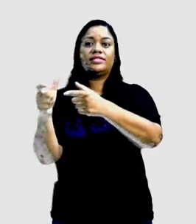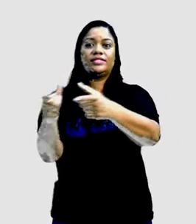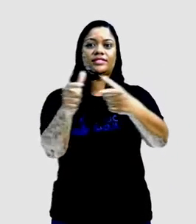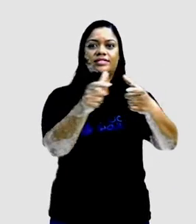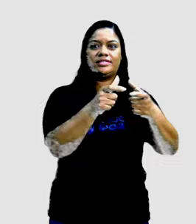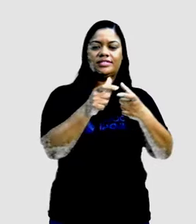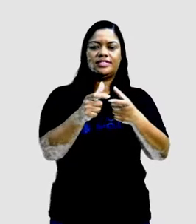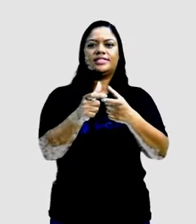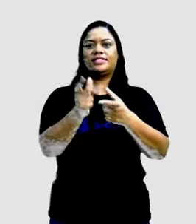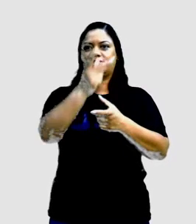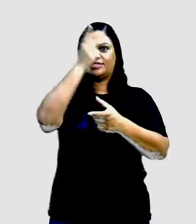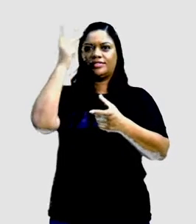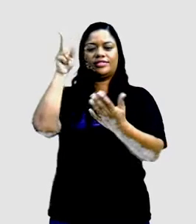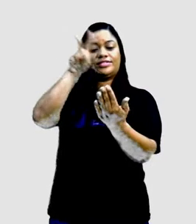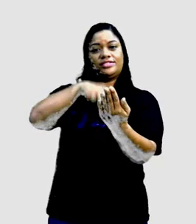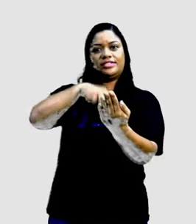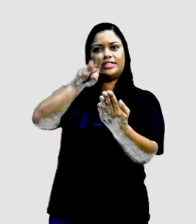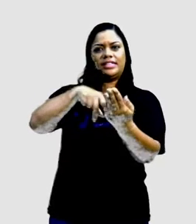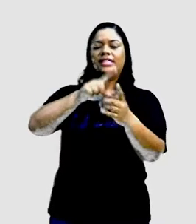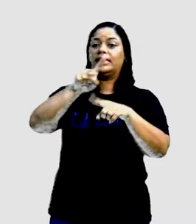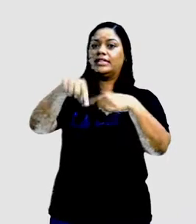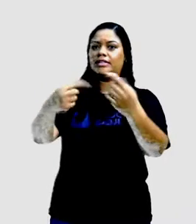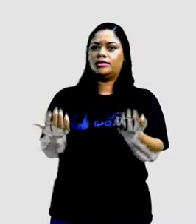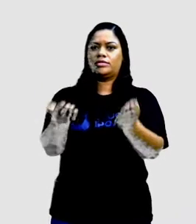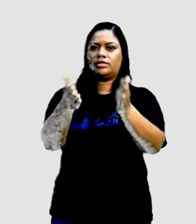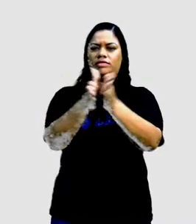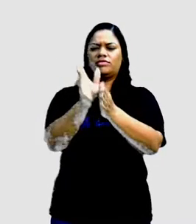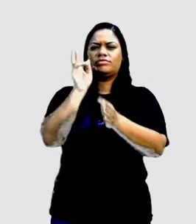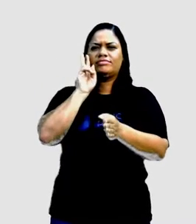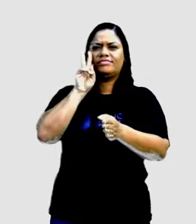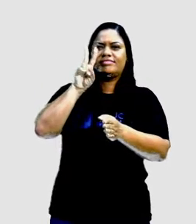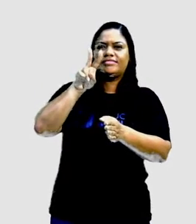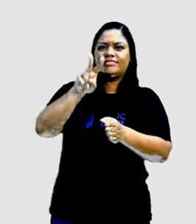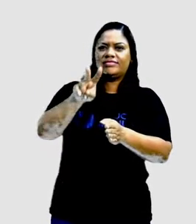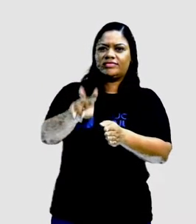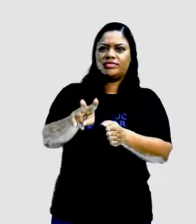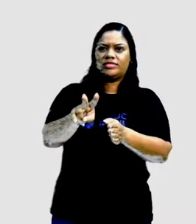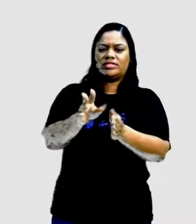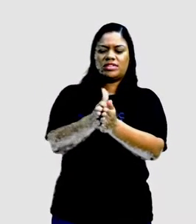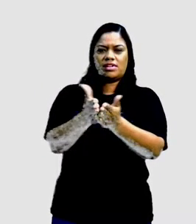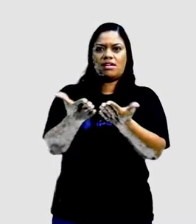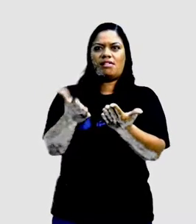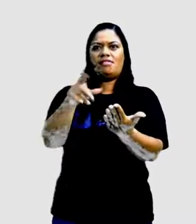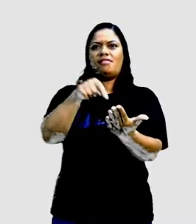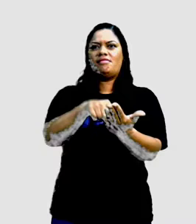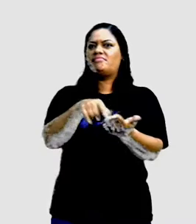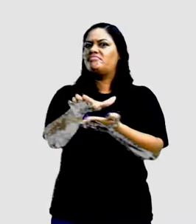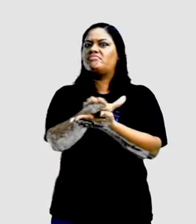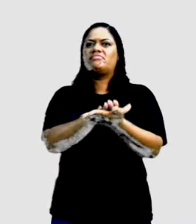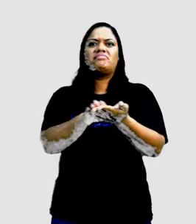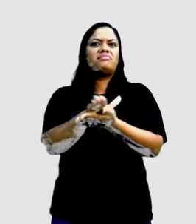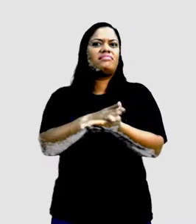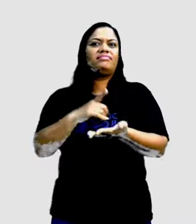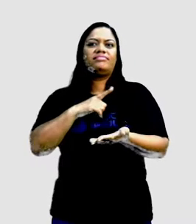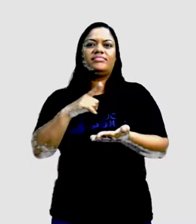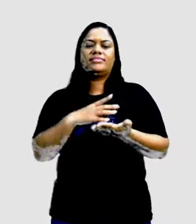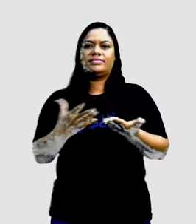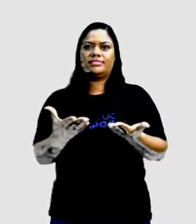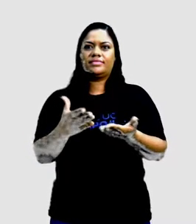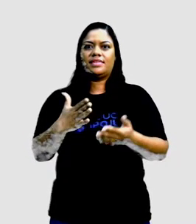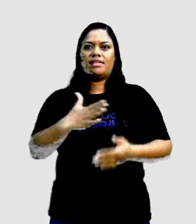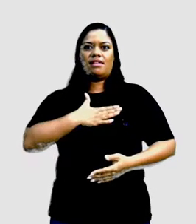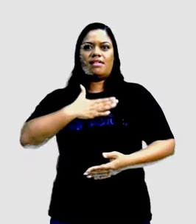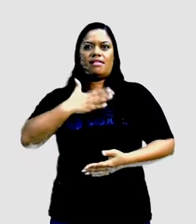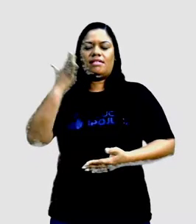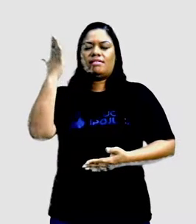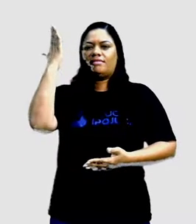de mãos e partem. E olhas então essas tuas mãos vazias no maravilhado espanto